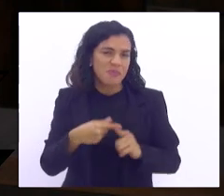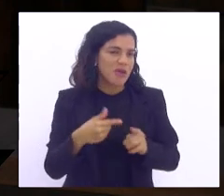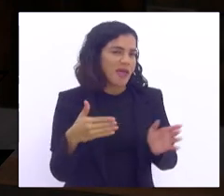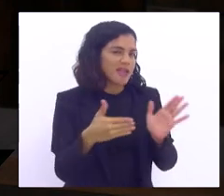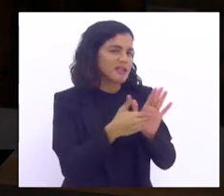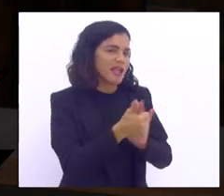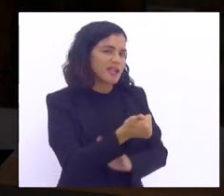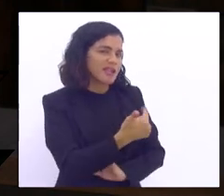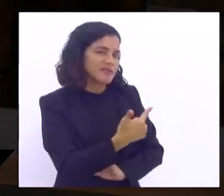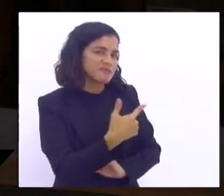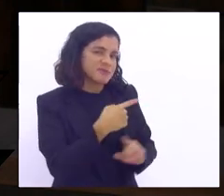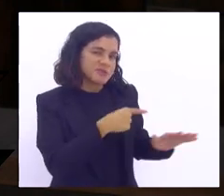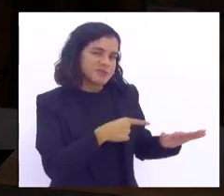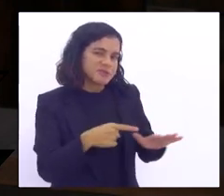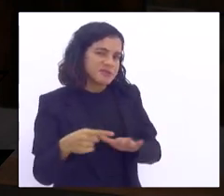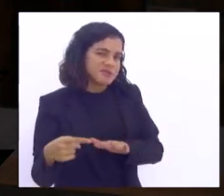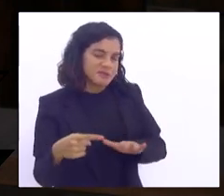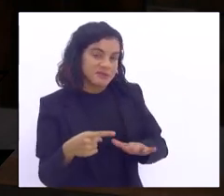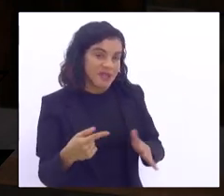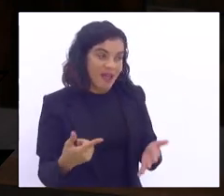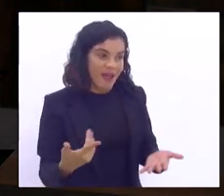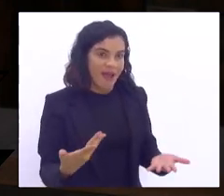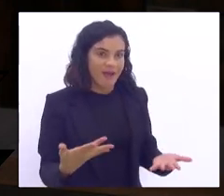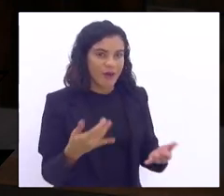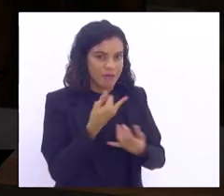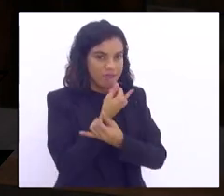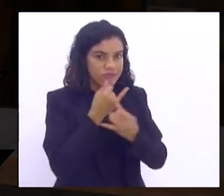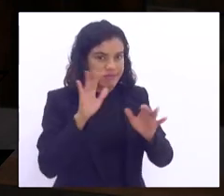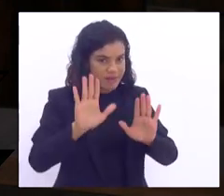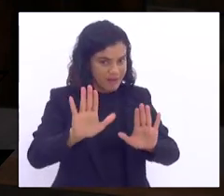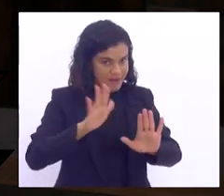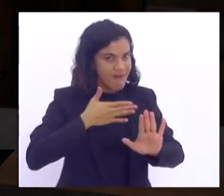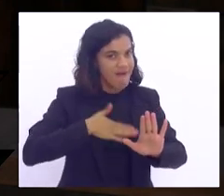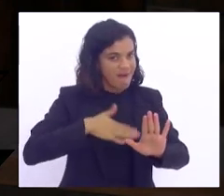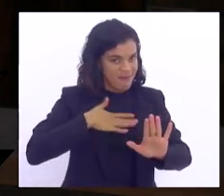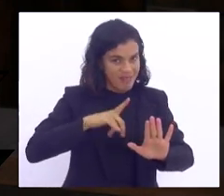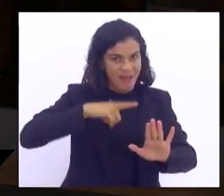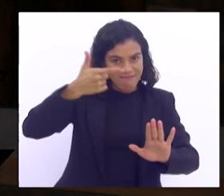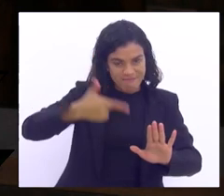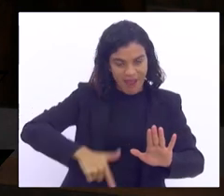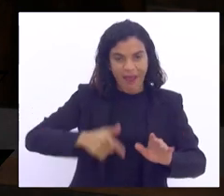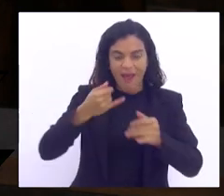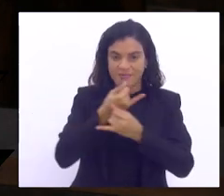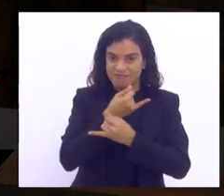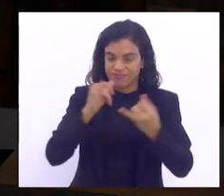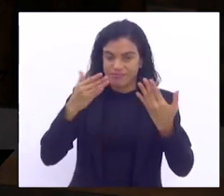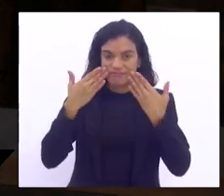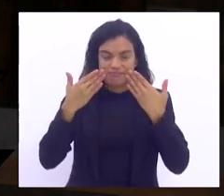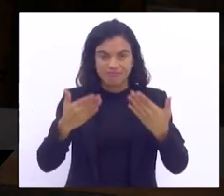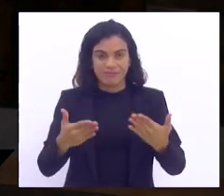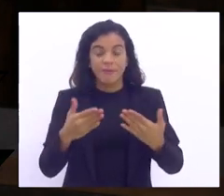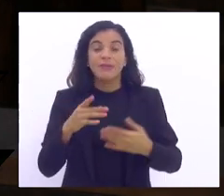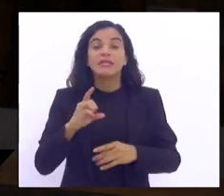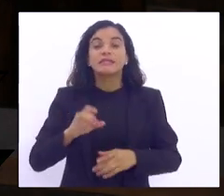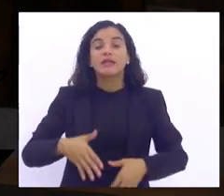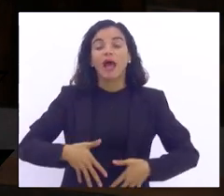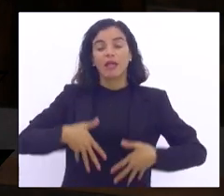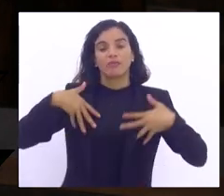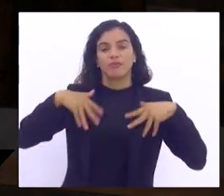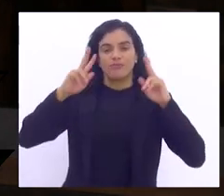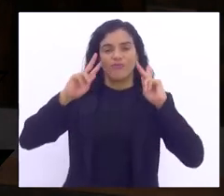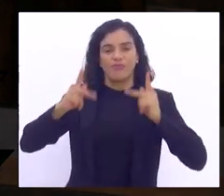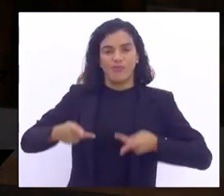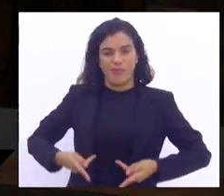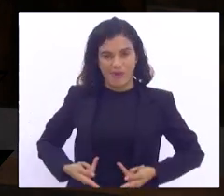semana. E agora a coisa fica mais assustadora ainda. E se a dignidade da pessoa humana